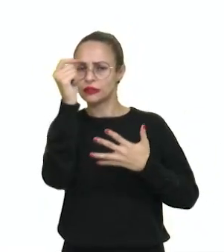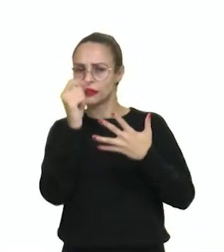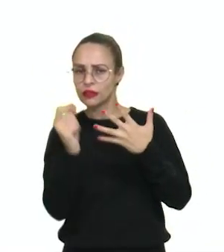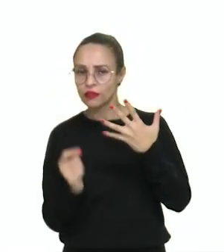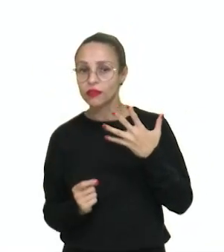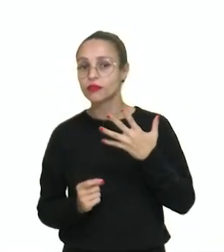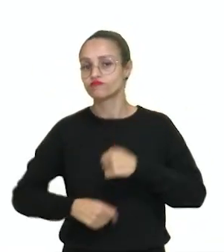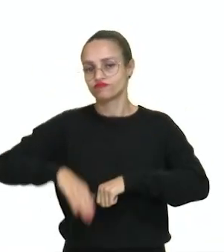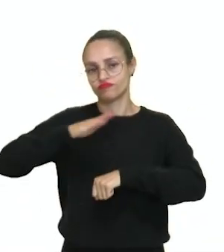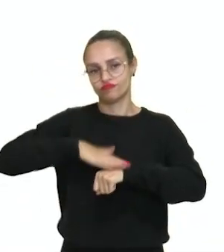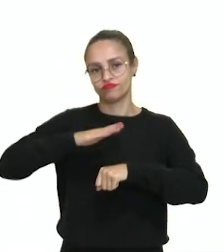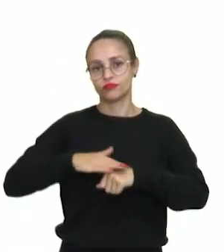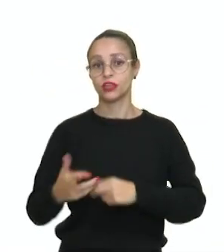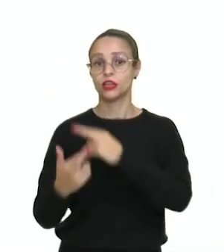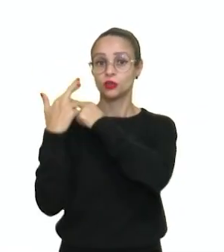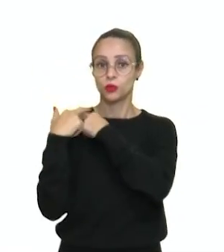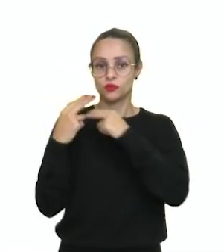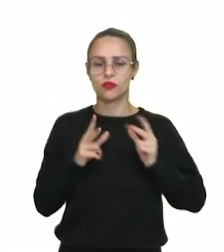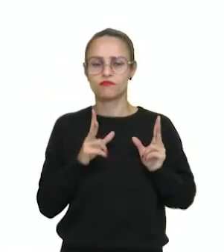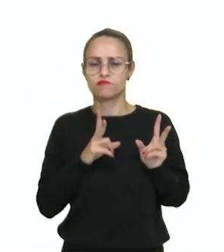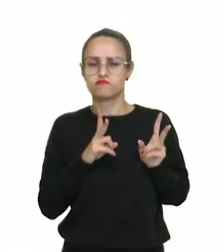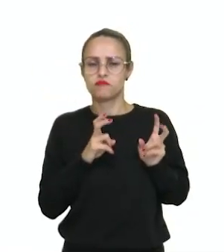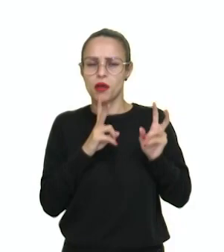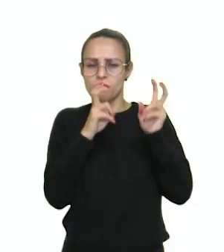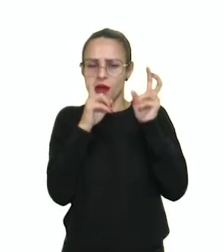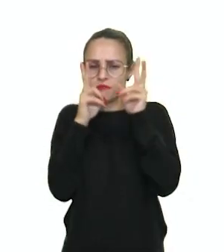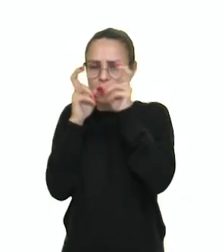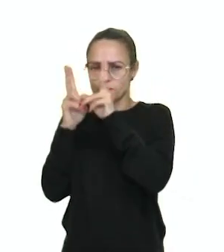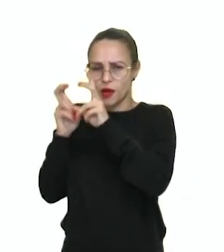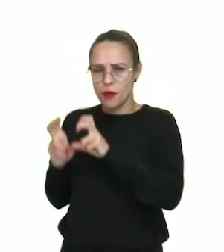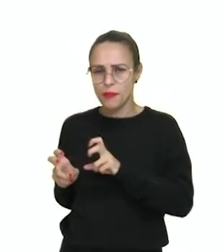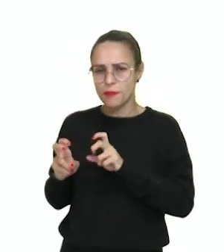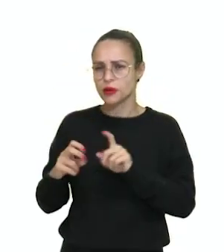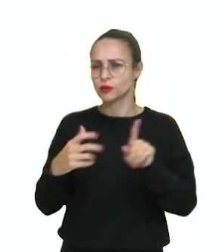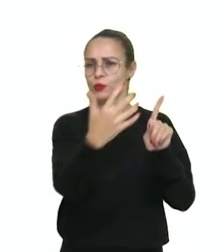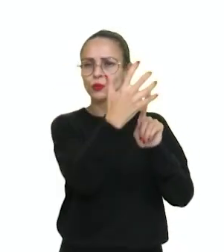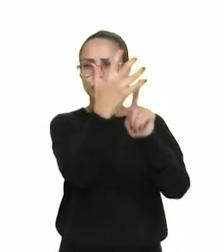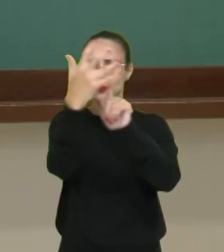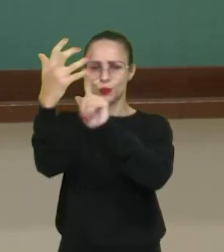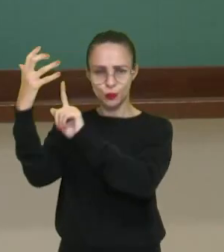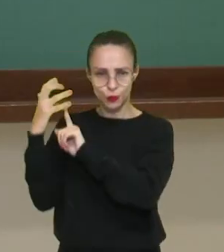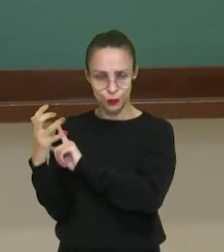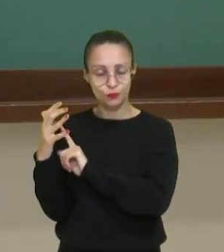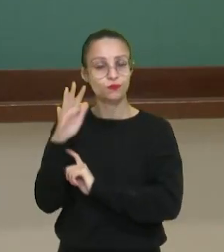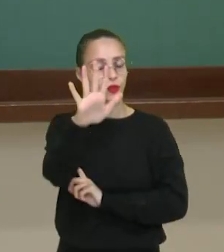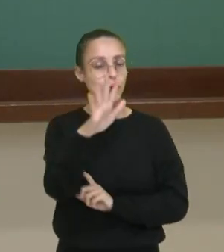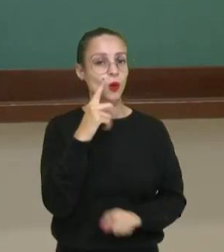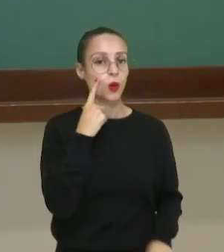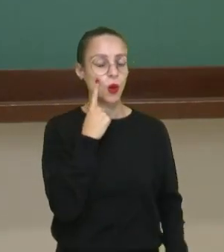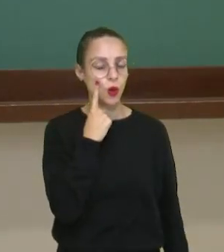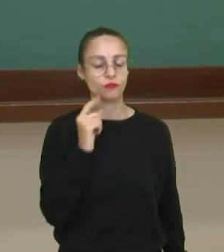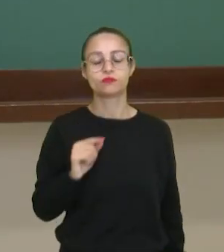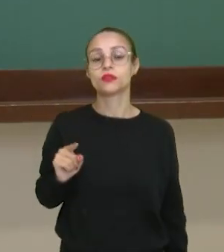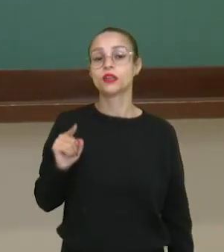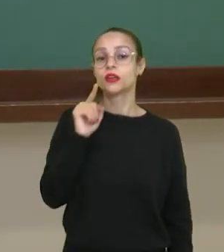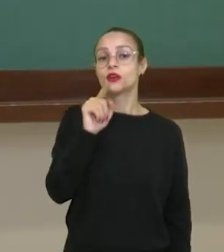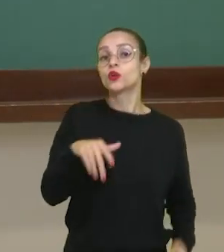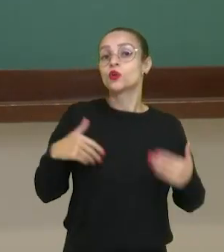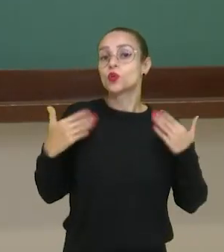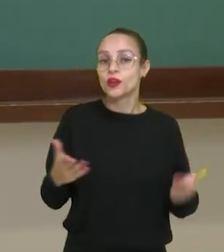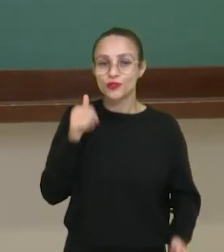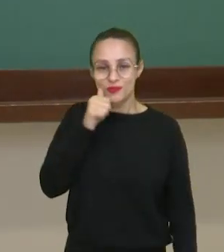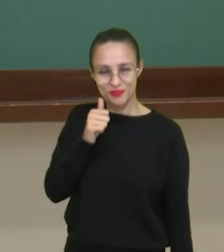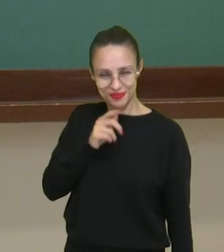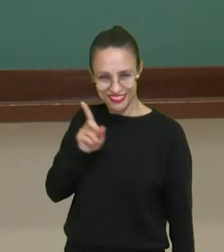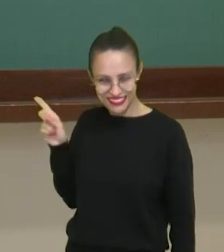responsáveis por perceber e interpretar os estímulos ambientais. Então, repara bem, quando aquela